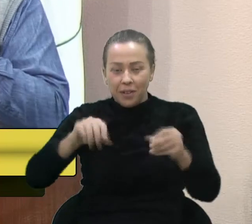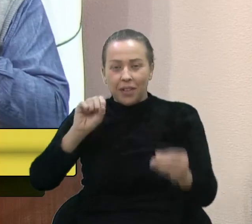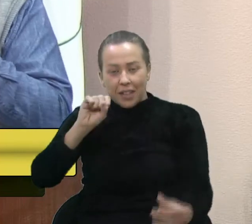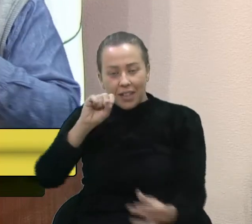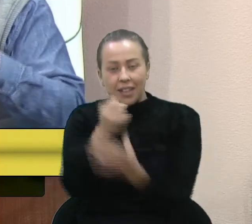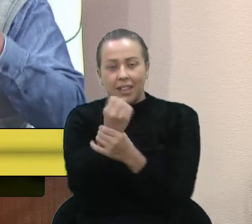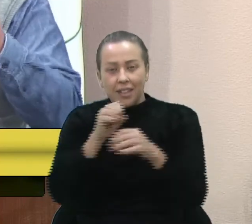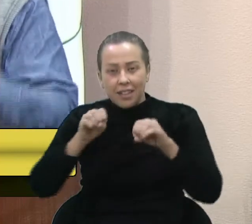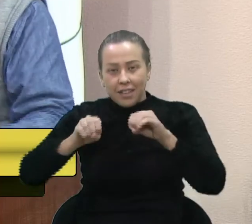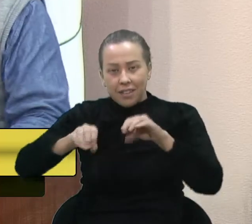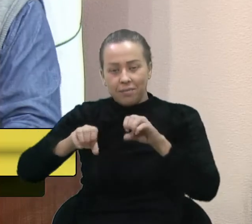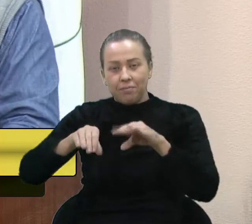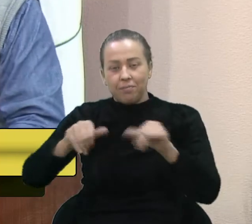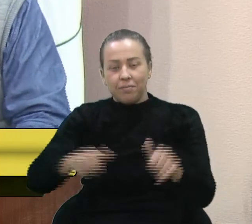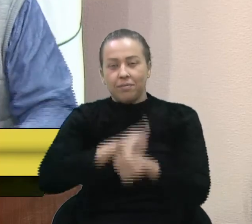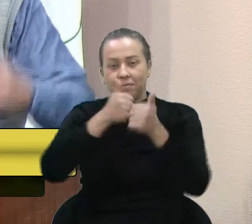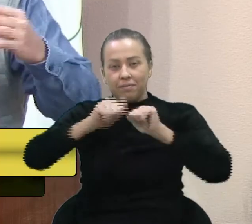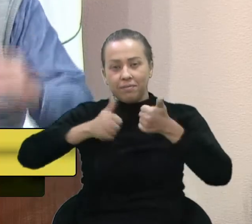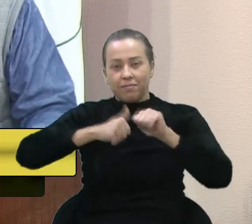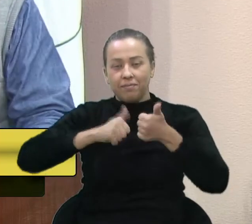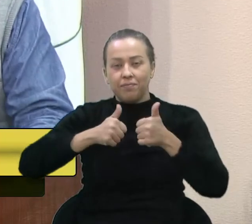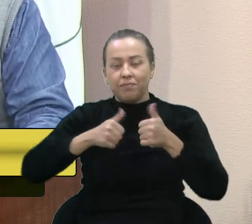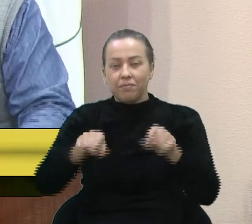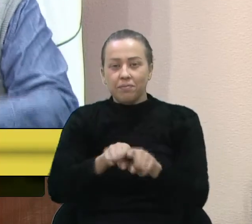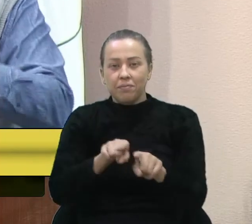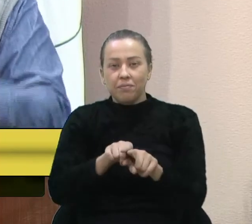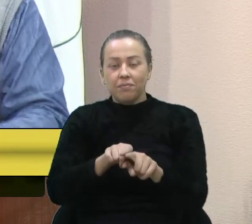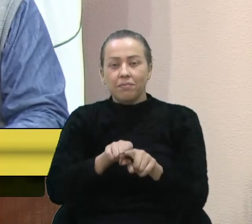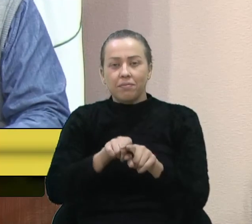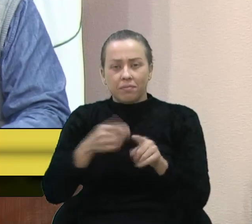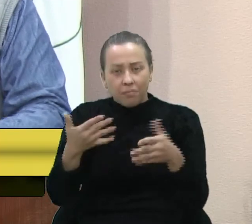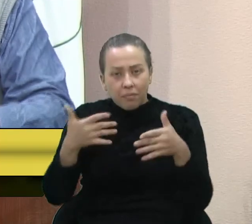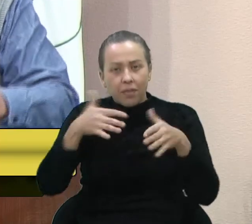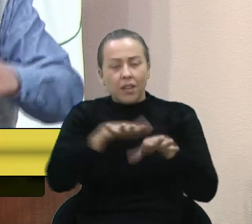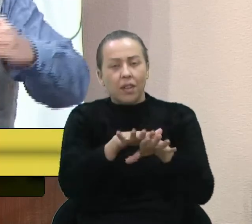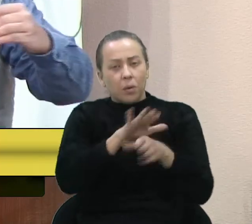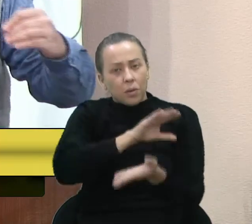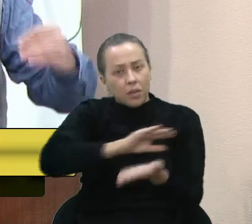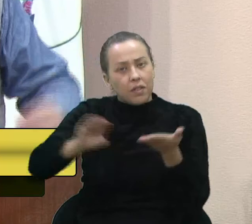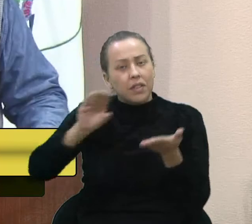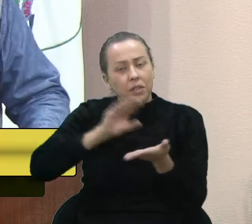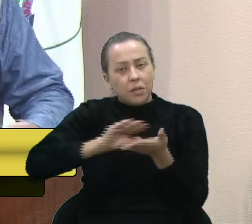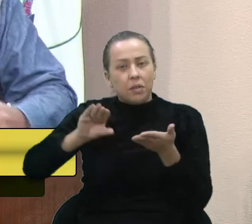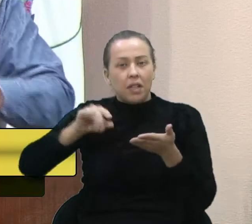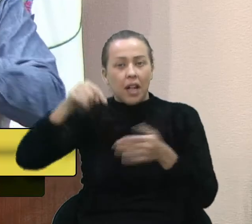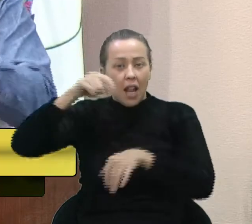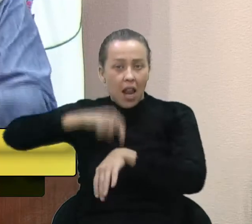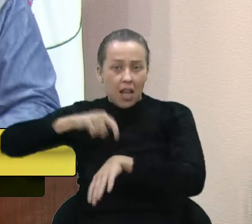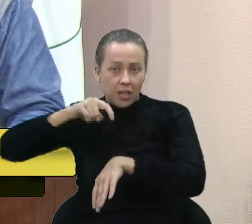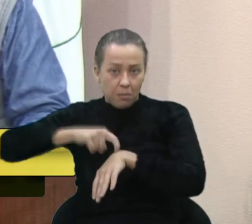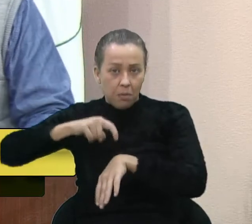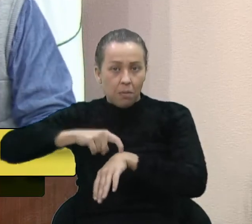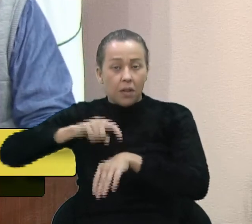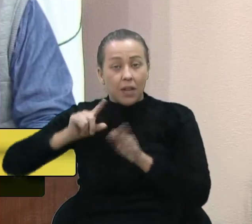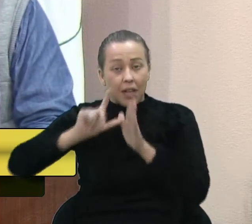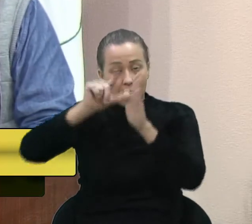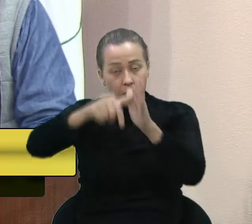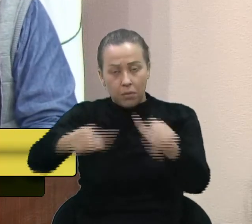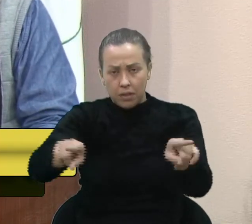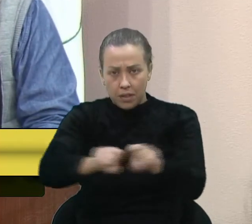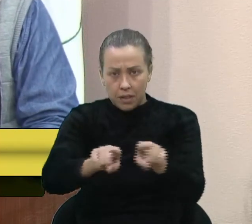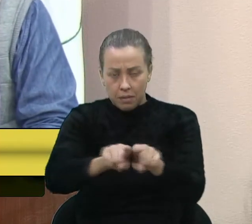uma educação de qualidade e inclusiva, com os investimentos nesse momento e